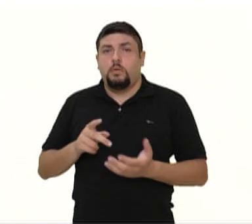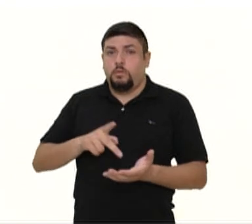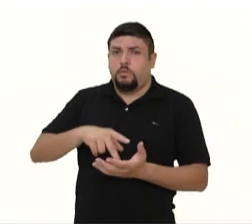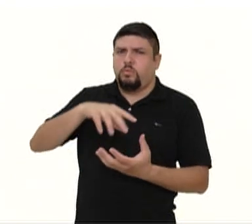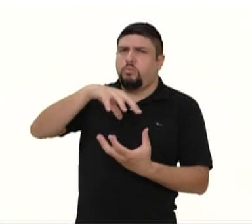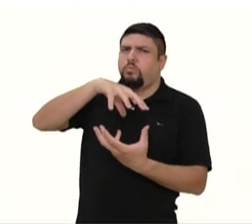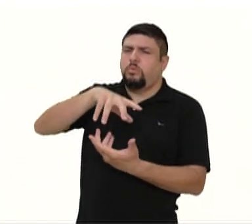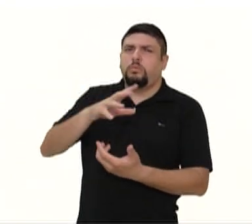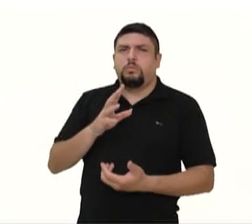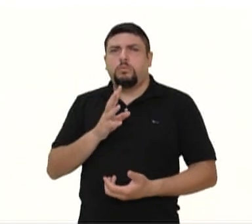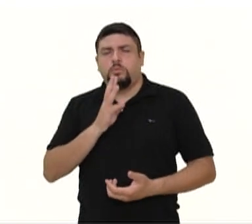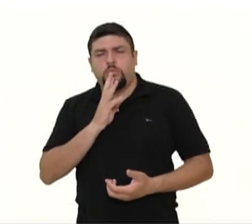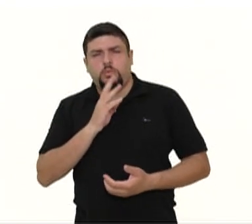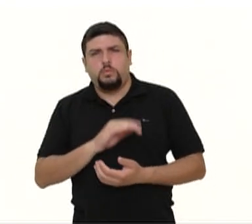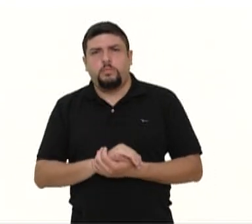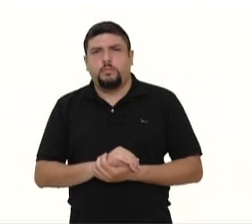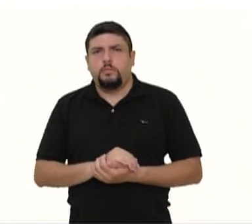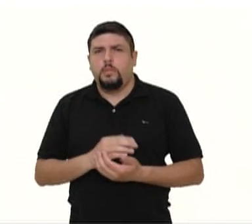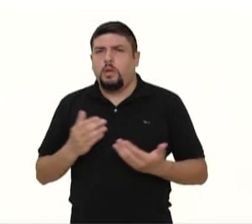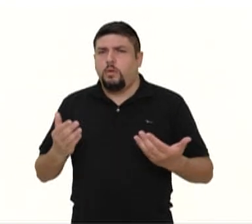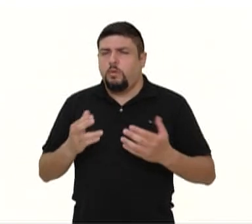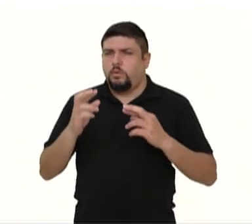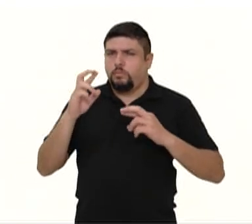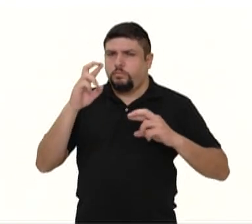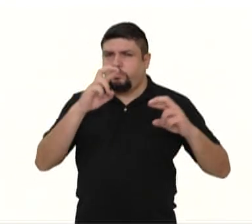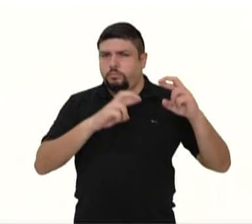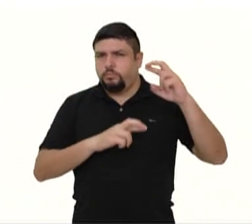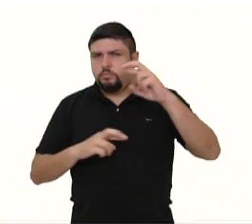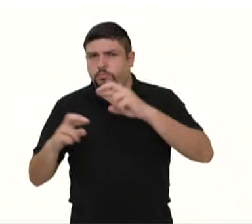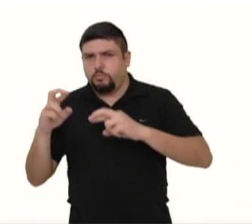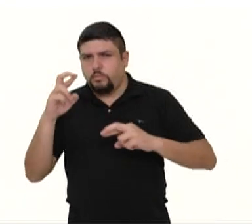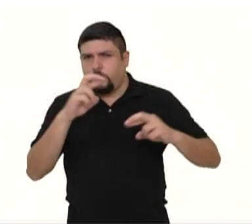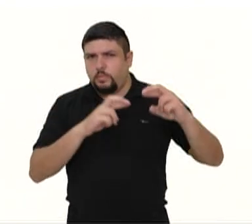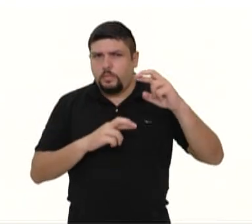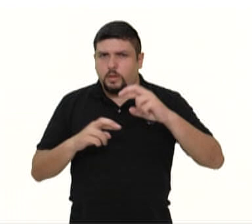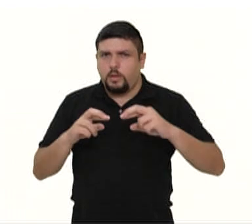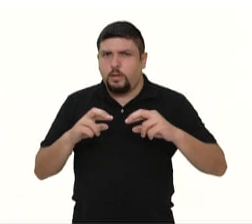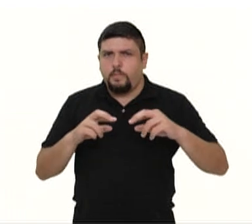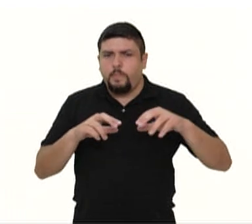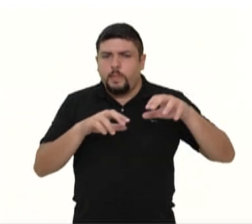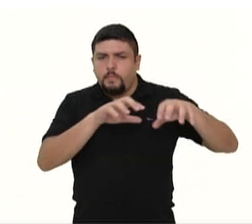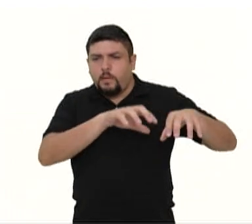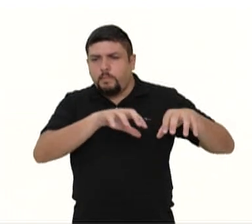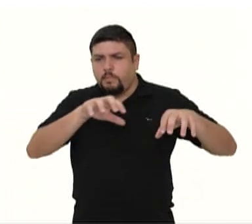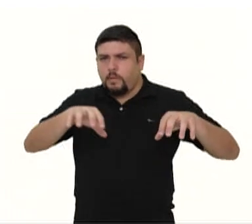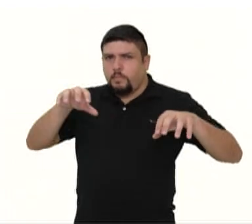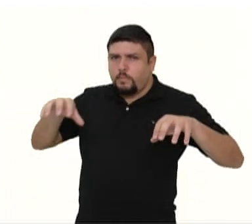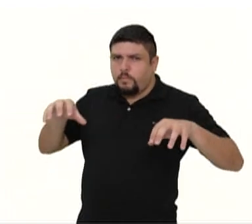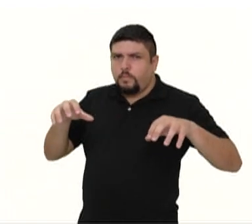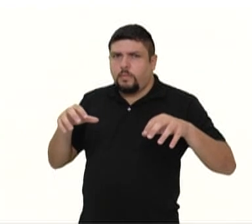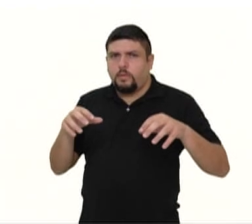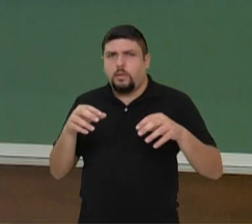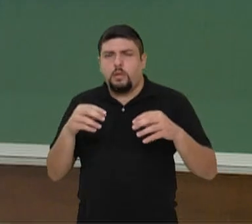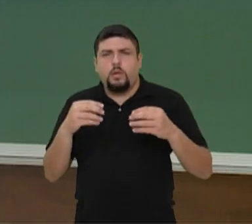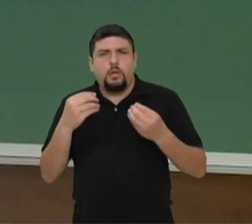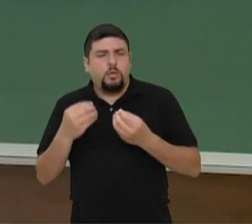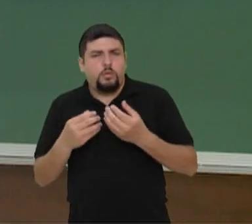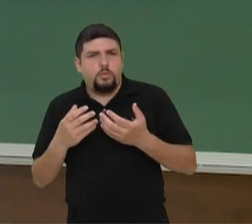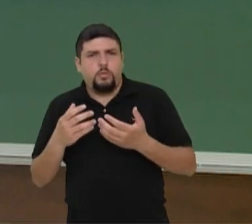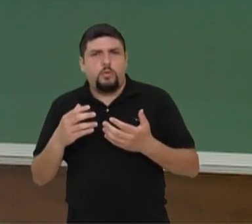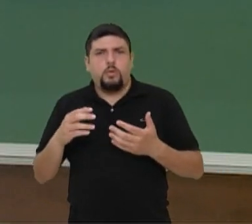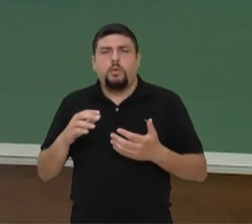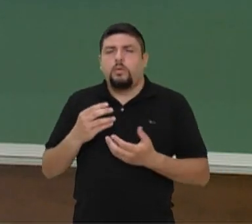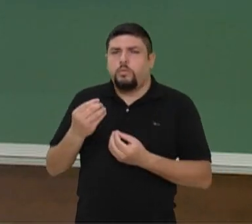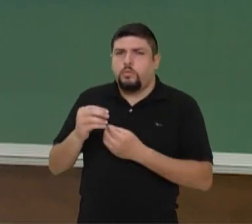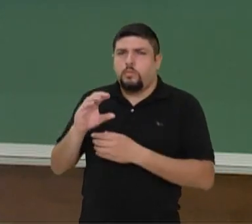conhecido. Muito bem, o professor vai fazer a análise dessas porções dessa obra, a Sinfonia da Alvorada.